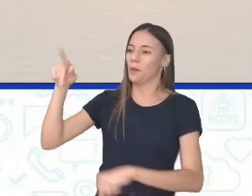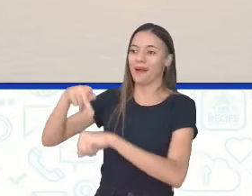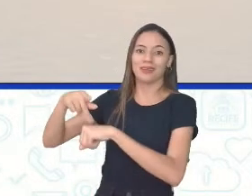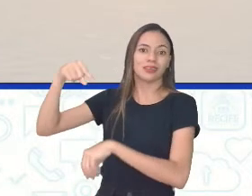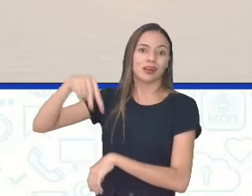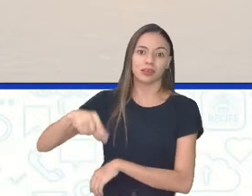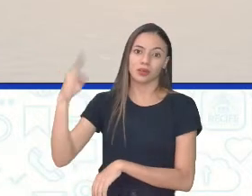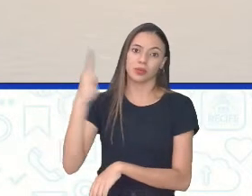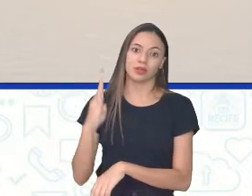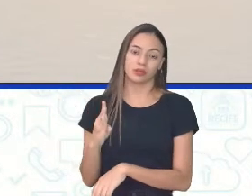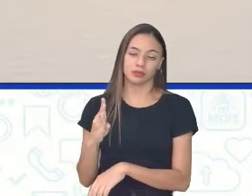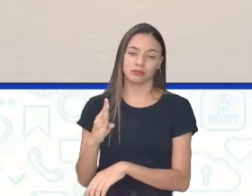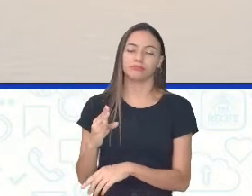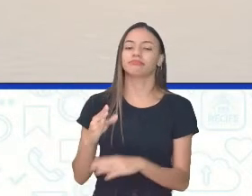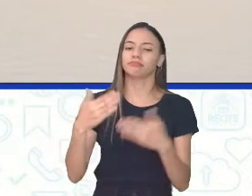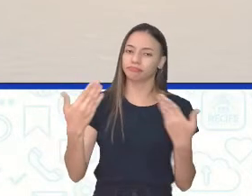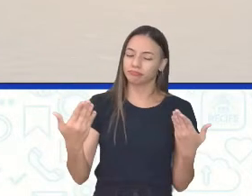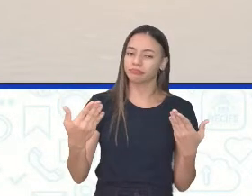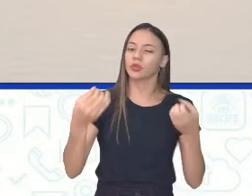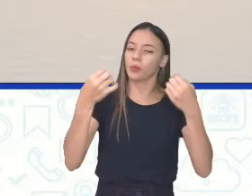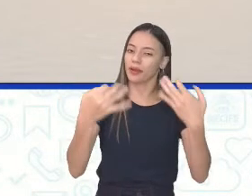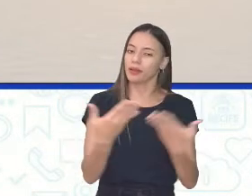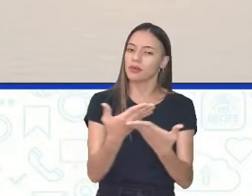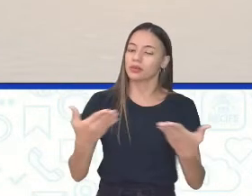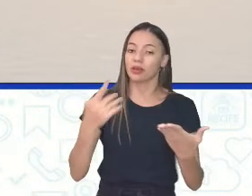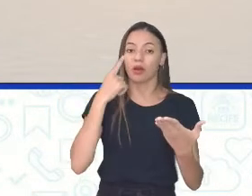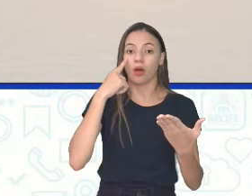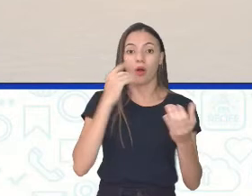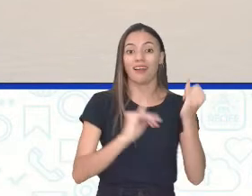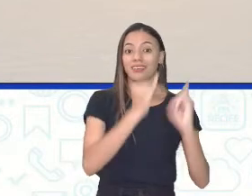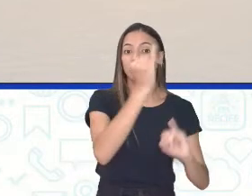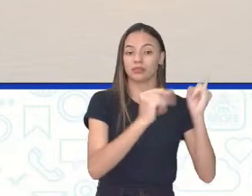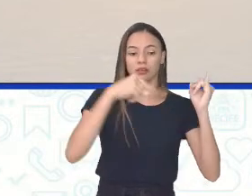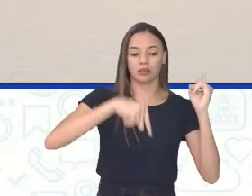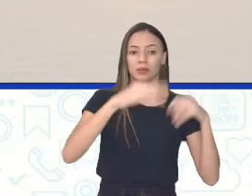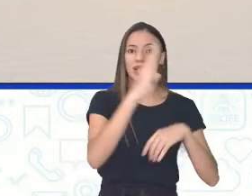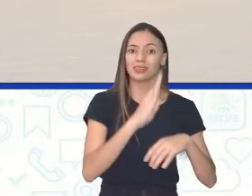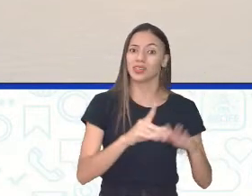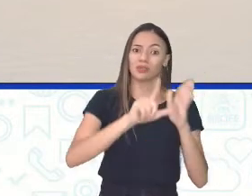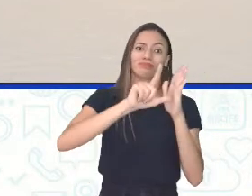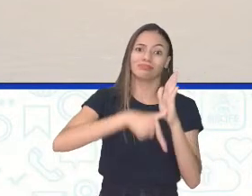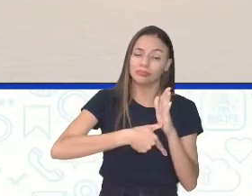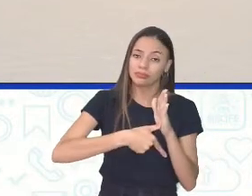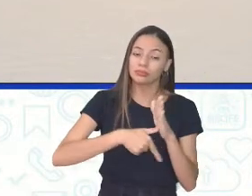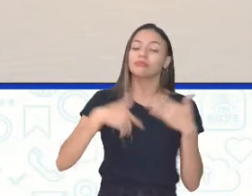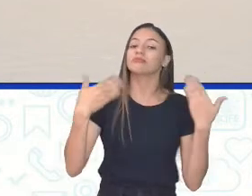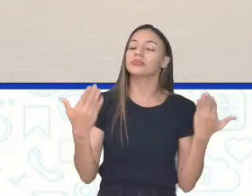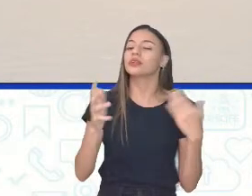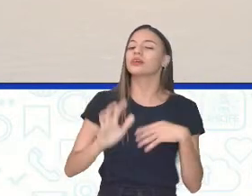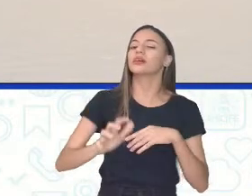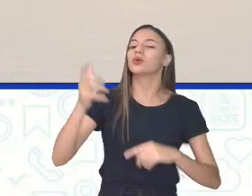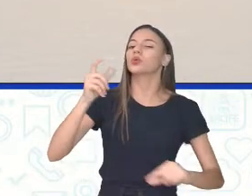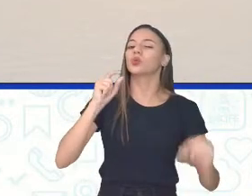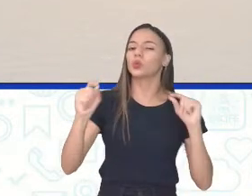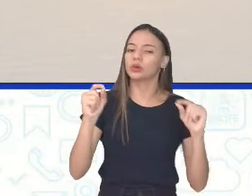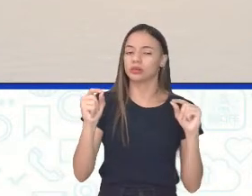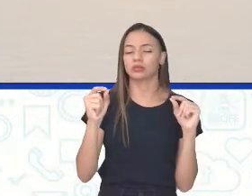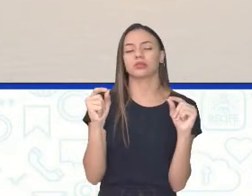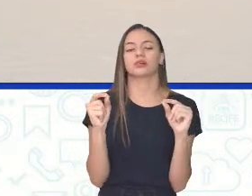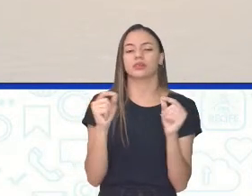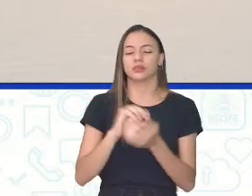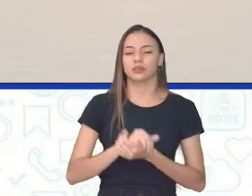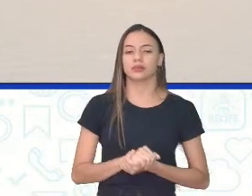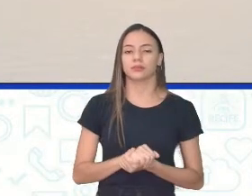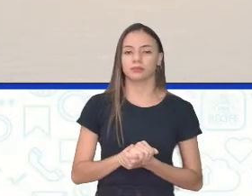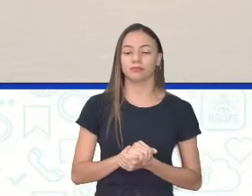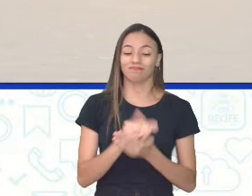a gente disse, né, que a industrialização no Brasil ela foi tardia, então o que é que a gente tem? A gente tem o fato, né, de